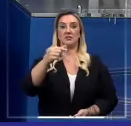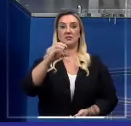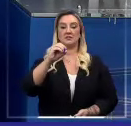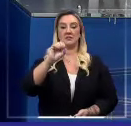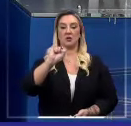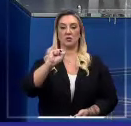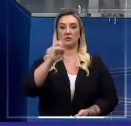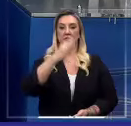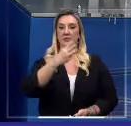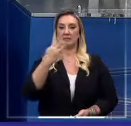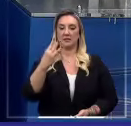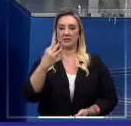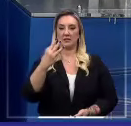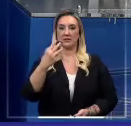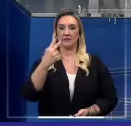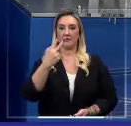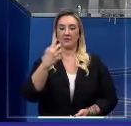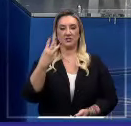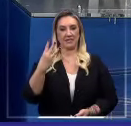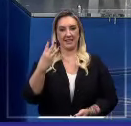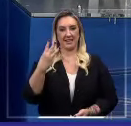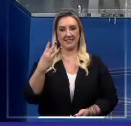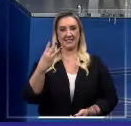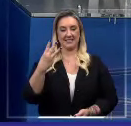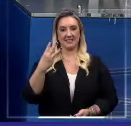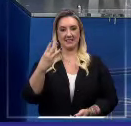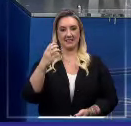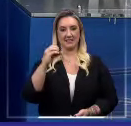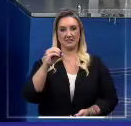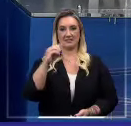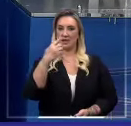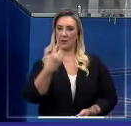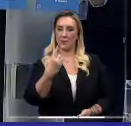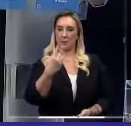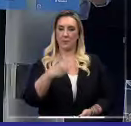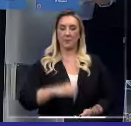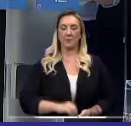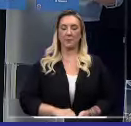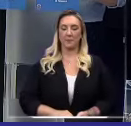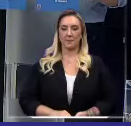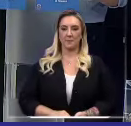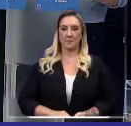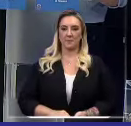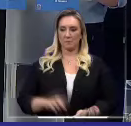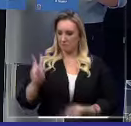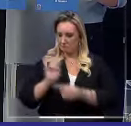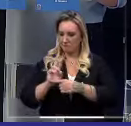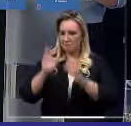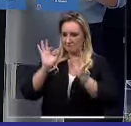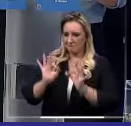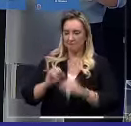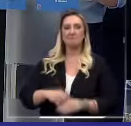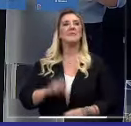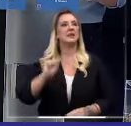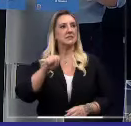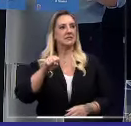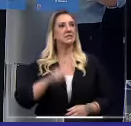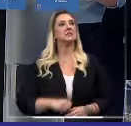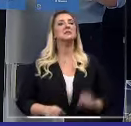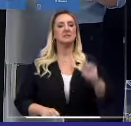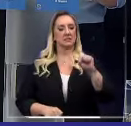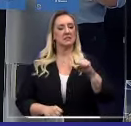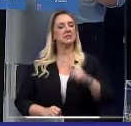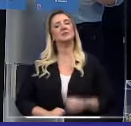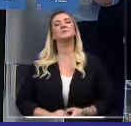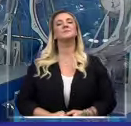08, 33, 23 e 01. As auditoras confirmam? Sim, confirmo,